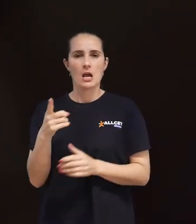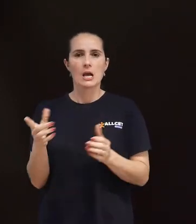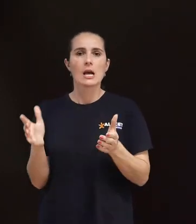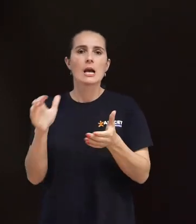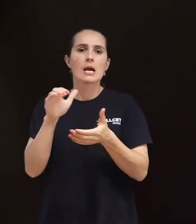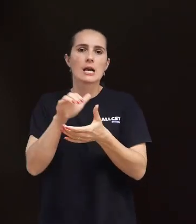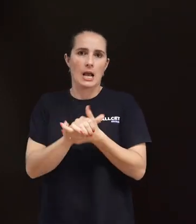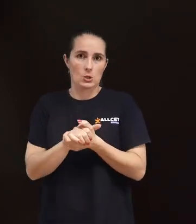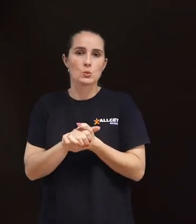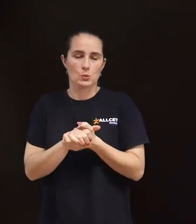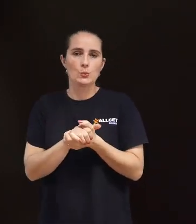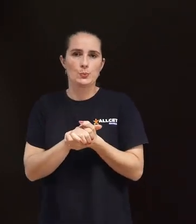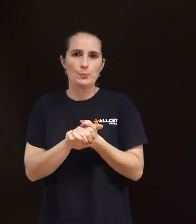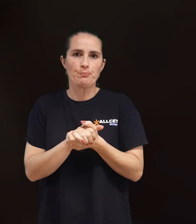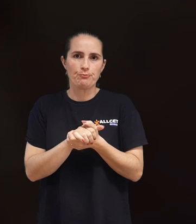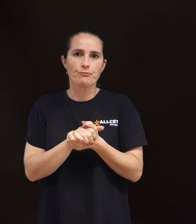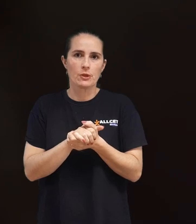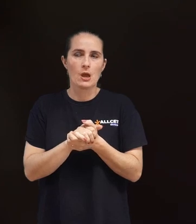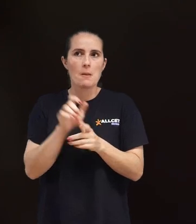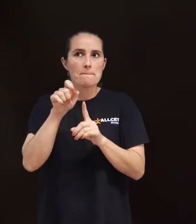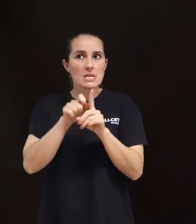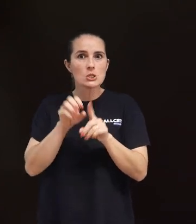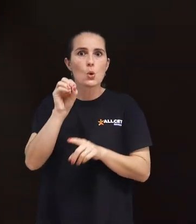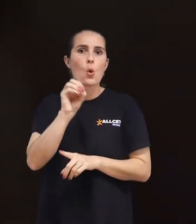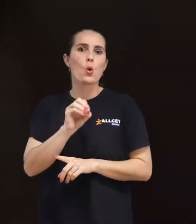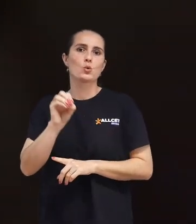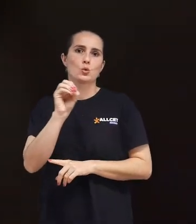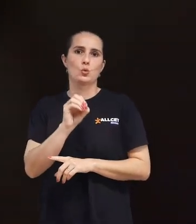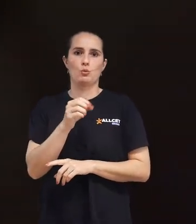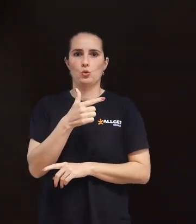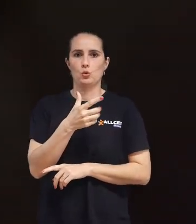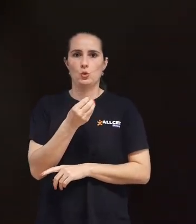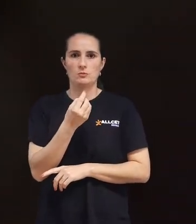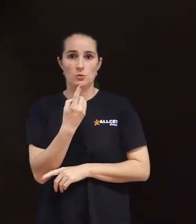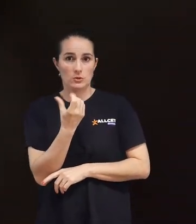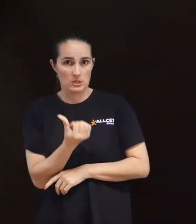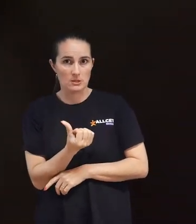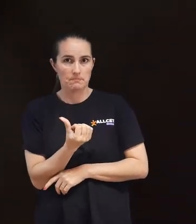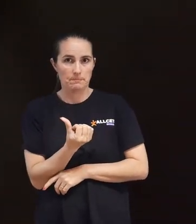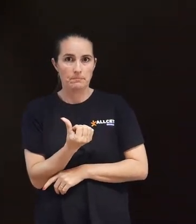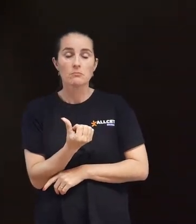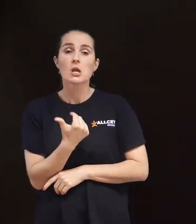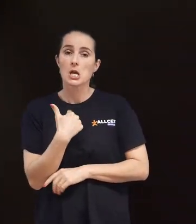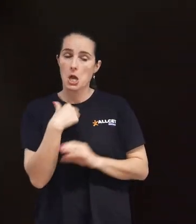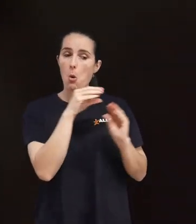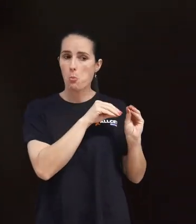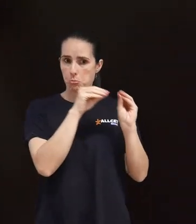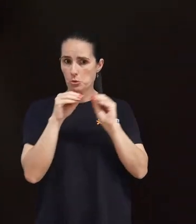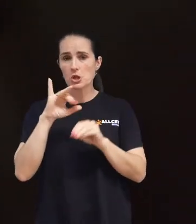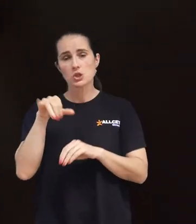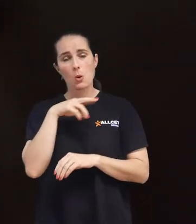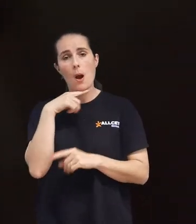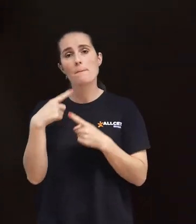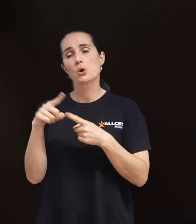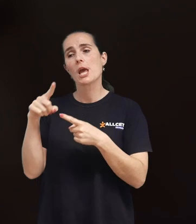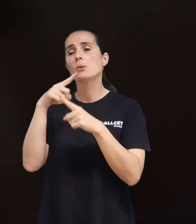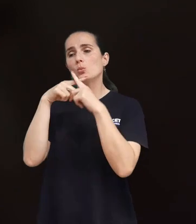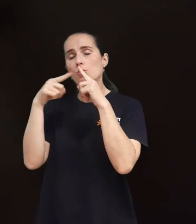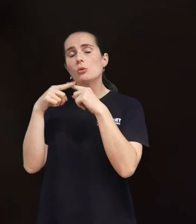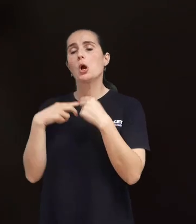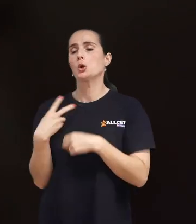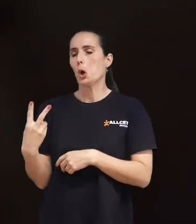em outubro de 2016. Eu me mudei com esta promessa de construir uma vida juntos,